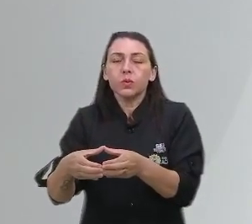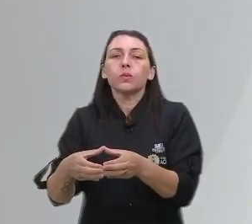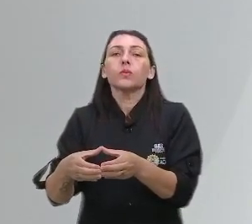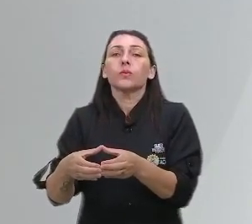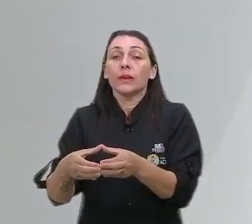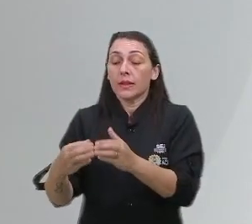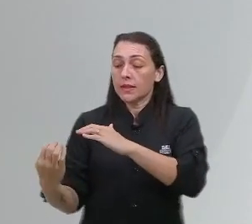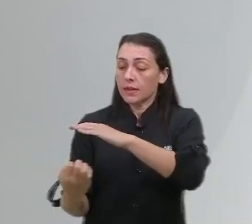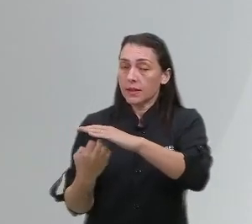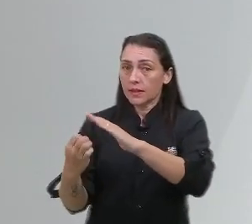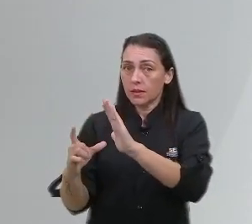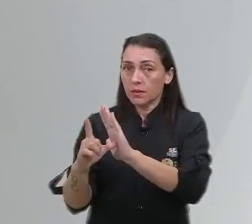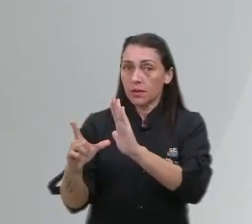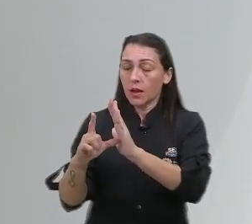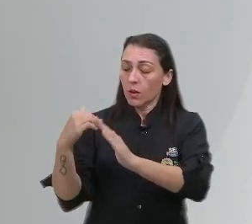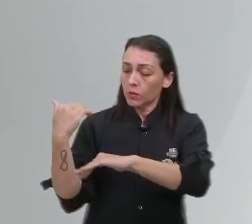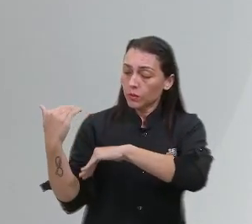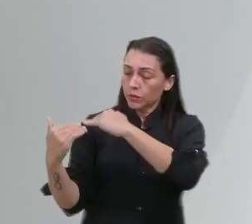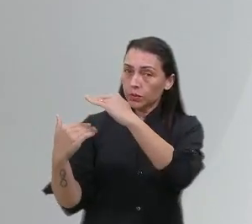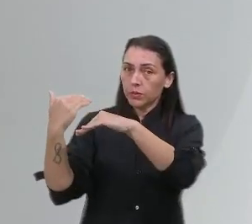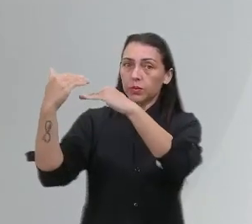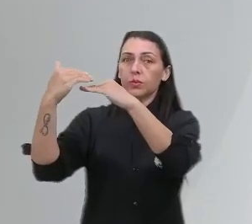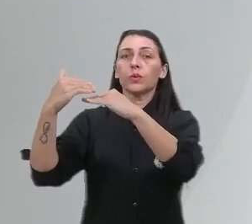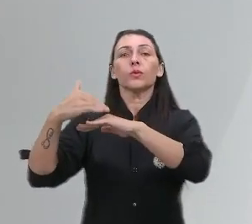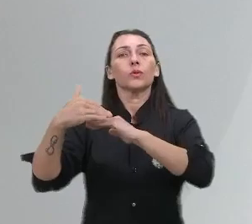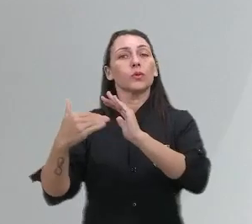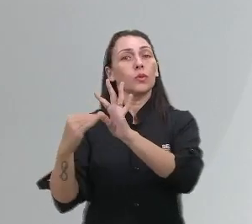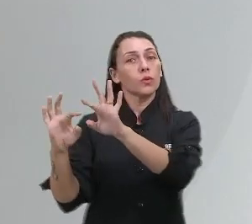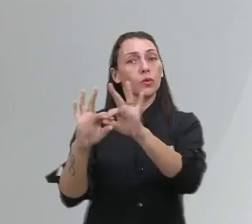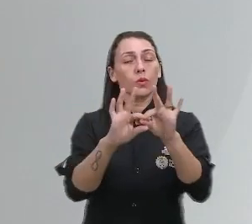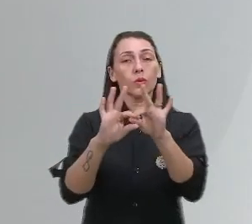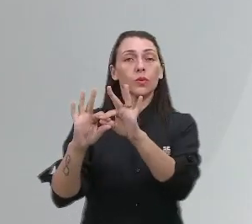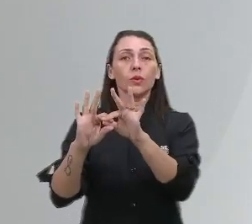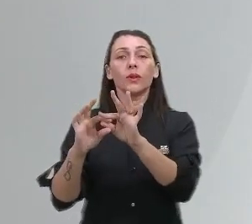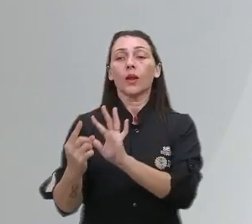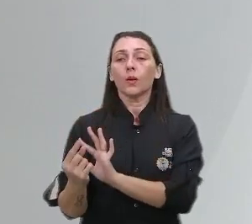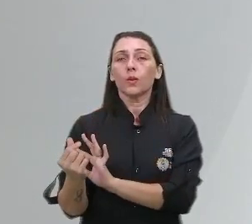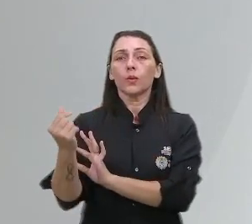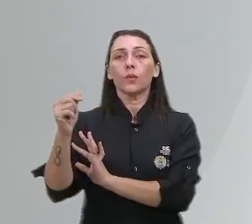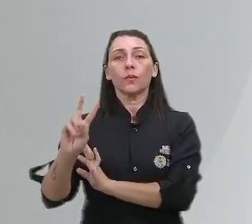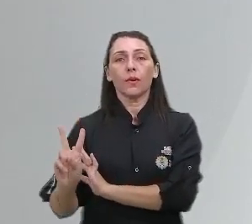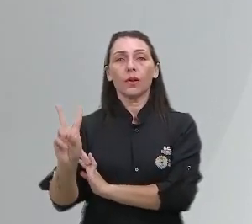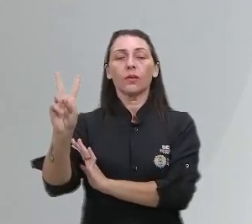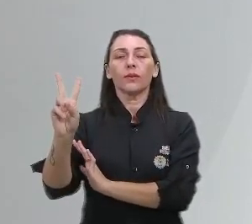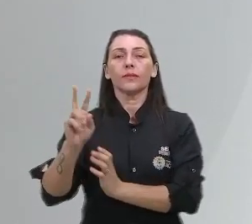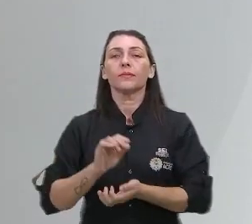dessas empresas e o desenvolvimento aí de todo um contexto das bolsas de valores. Bom,